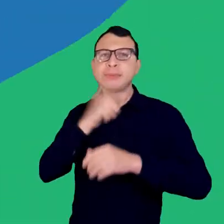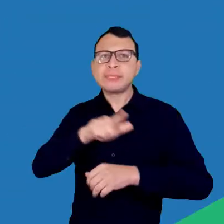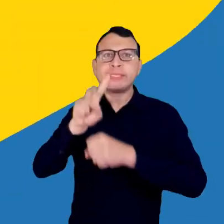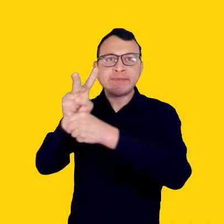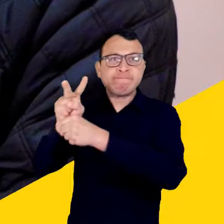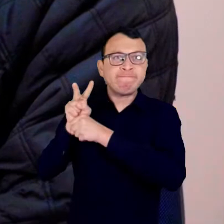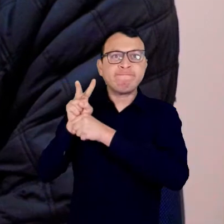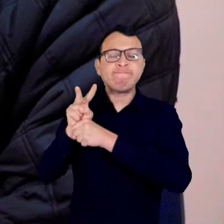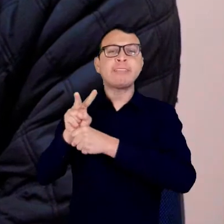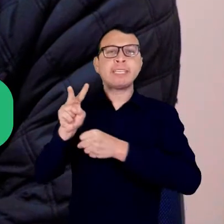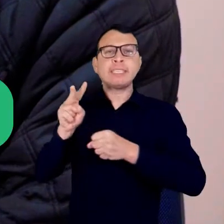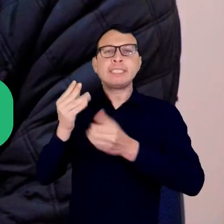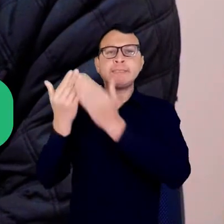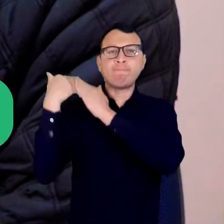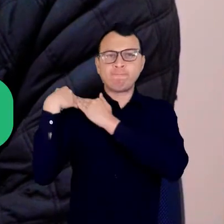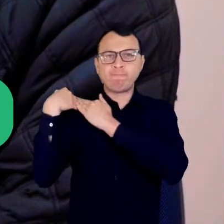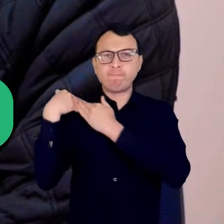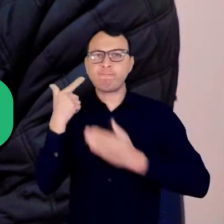guarda. Primeiro,